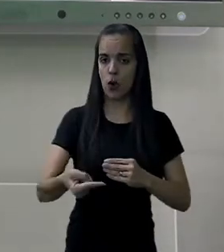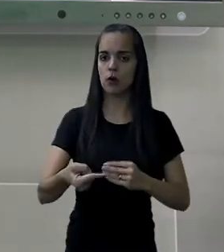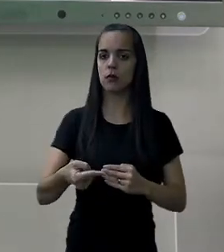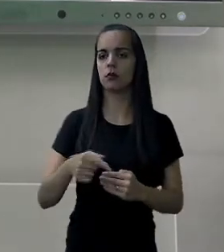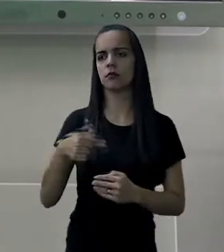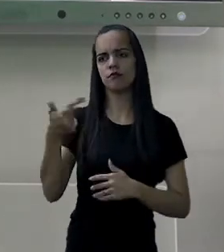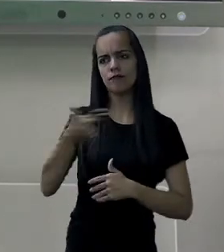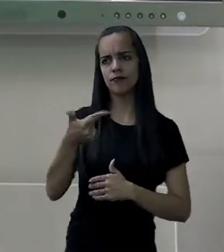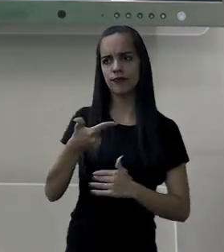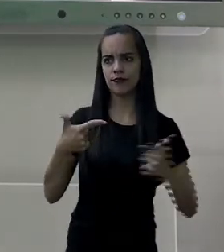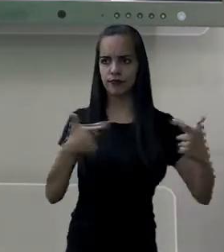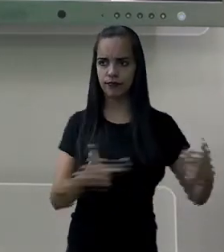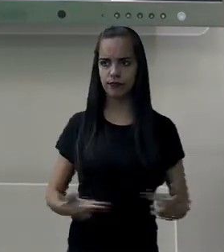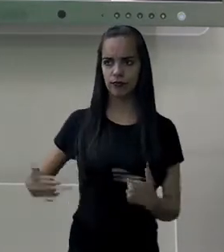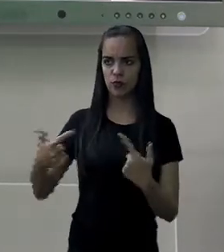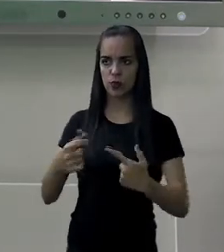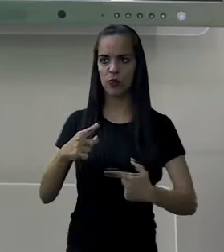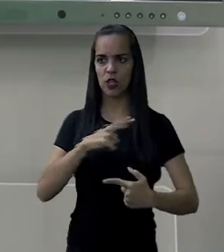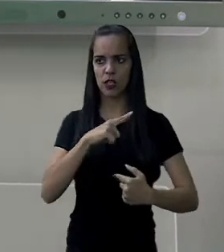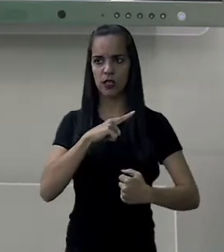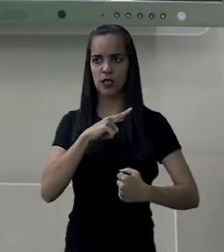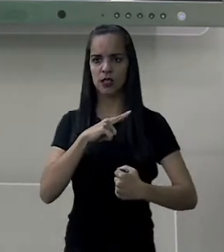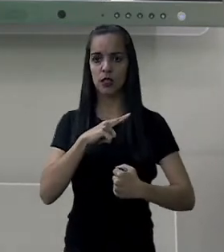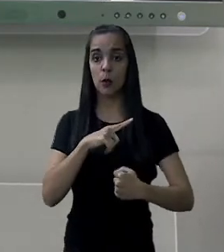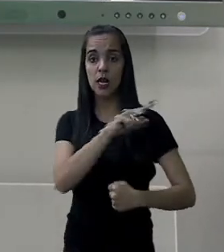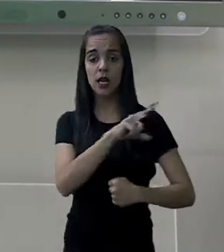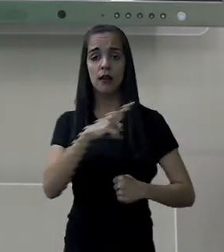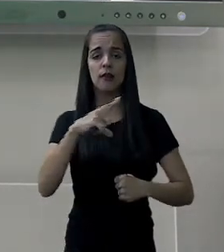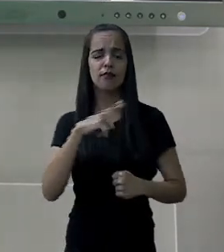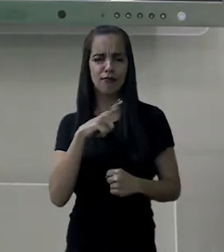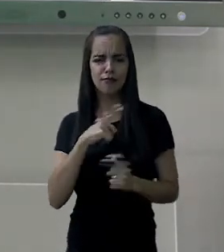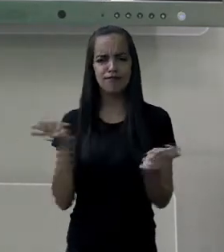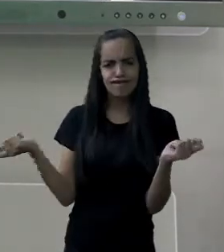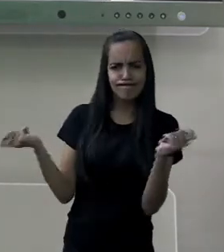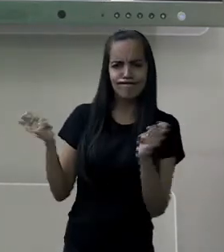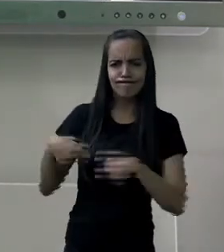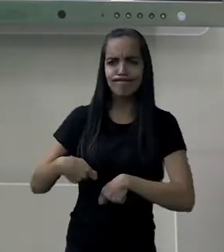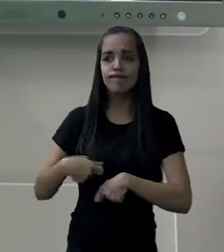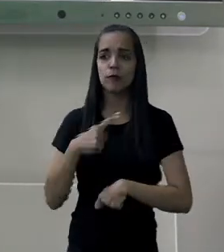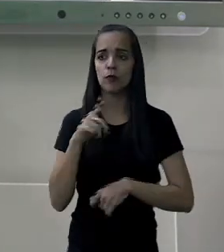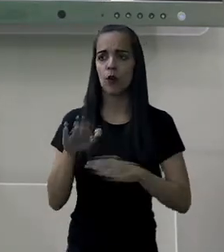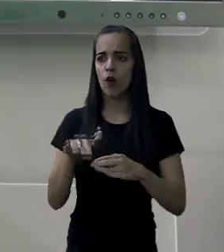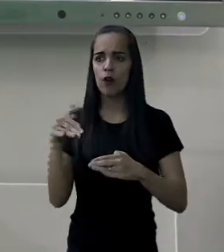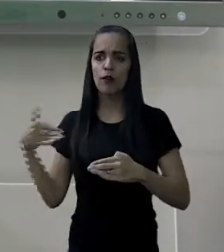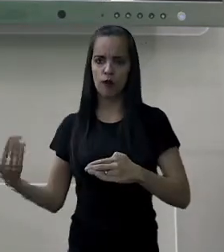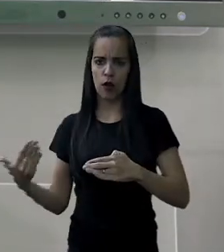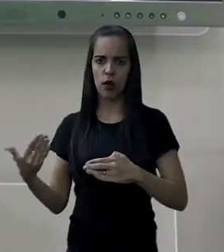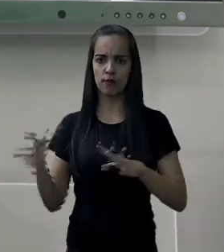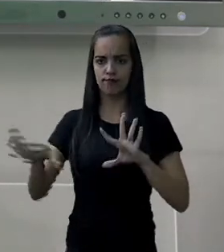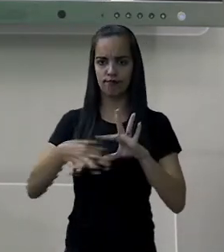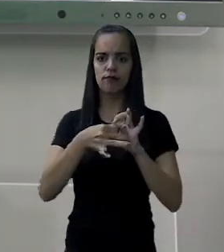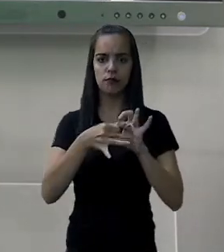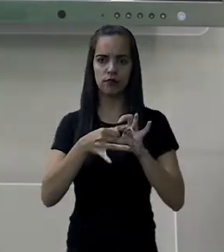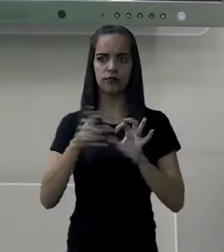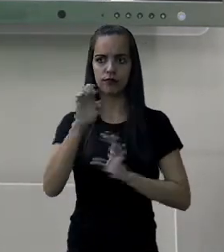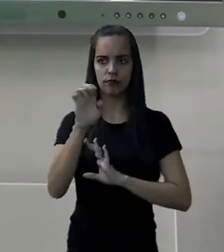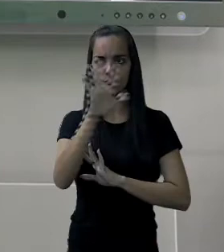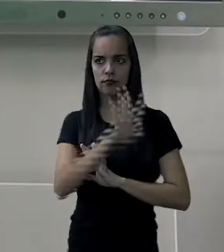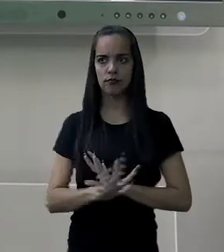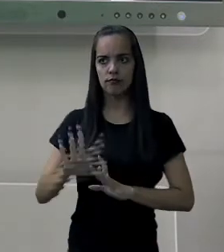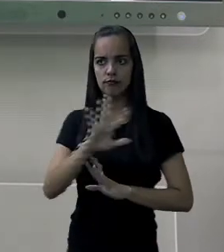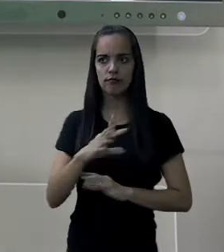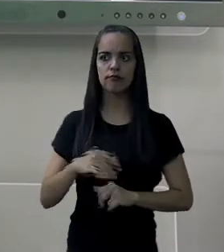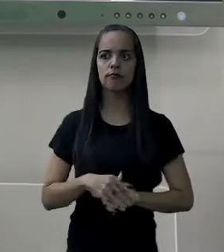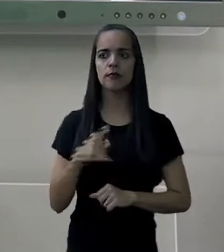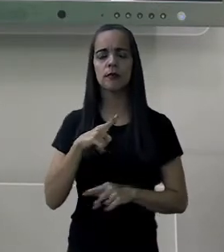uma potência fora das fronteiras europeias, que são